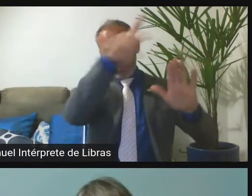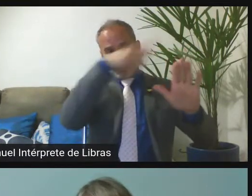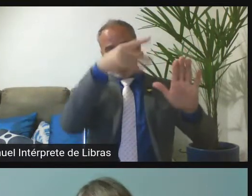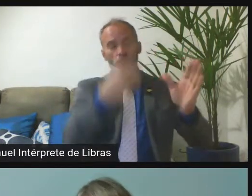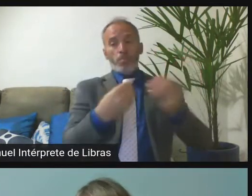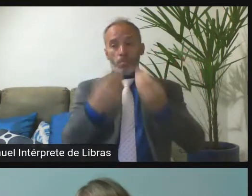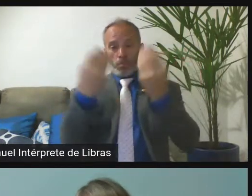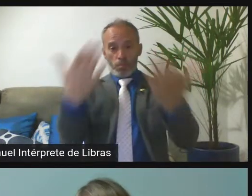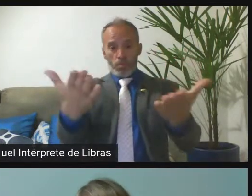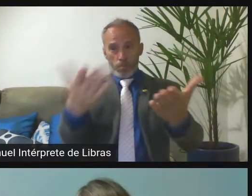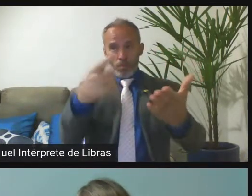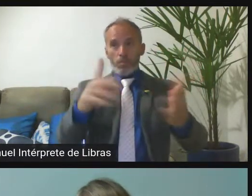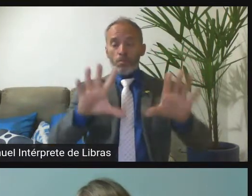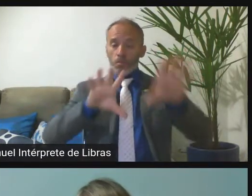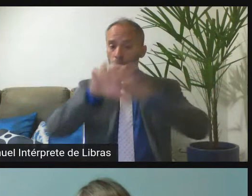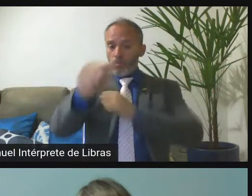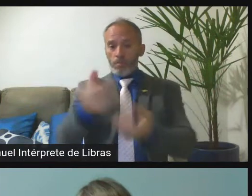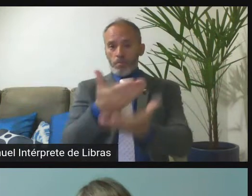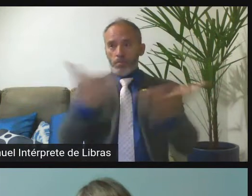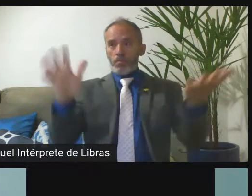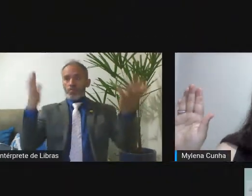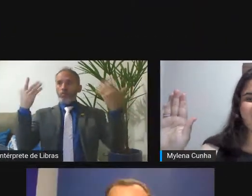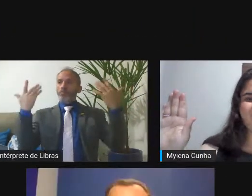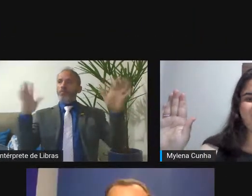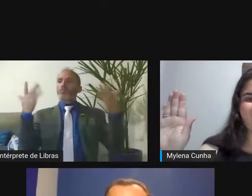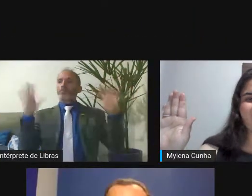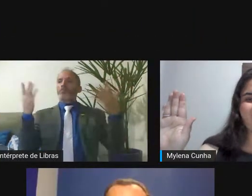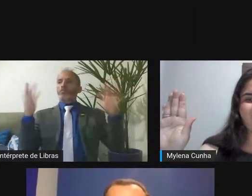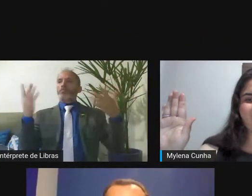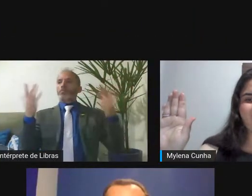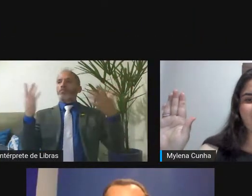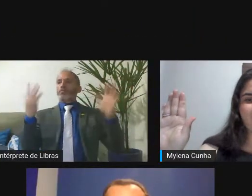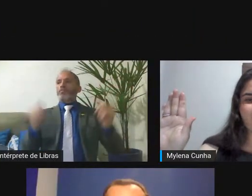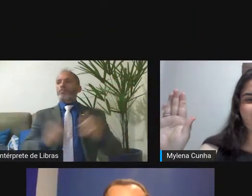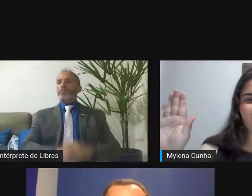vos confere. Estão formados. Parabéns.